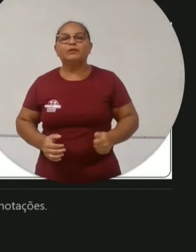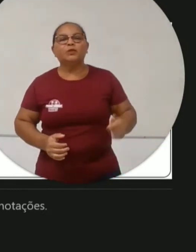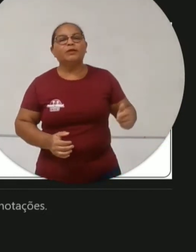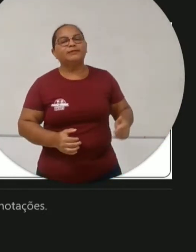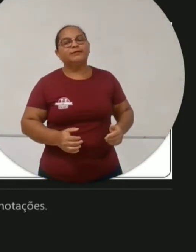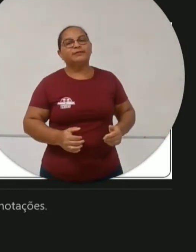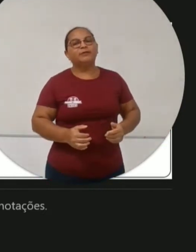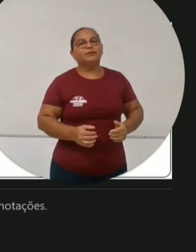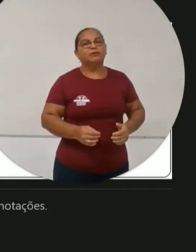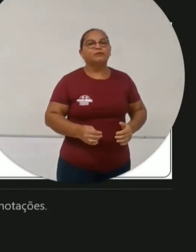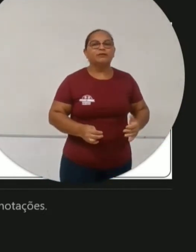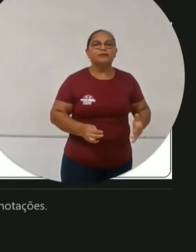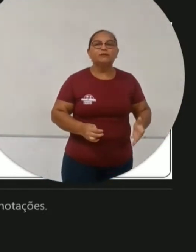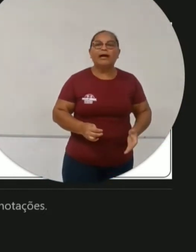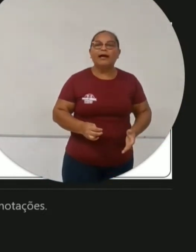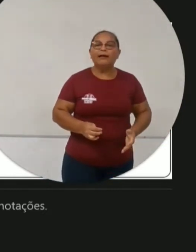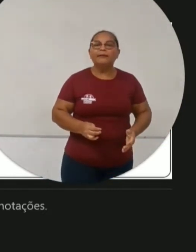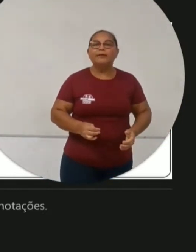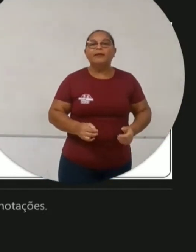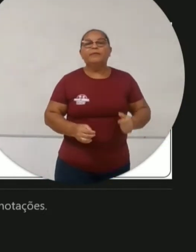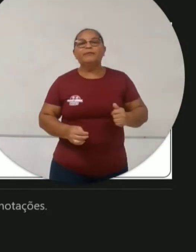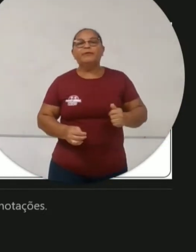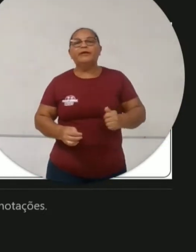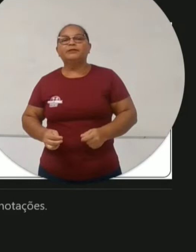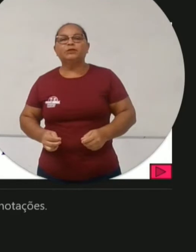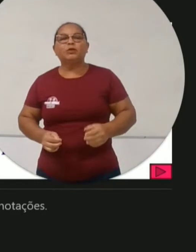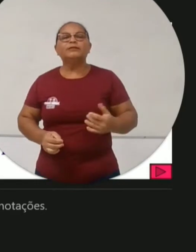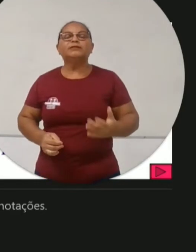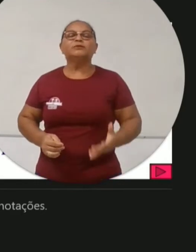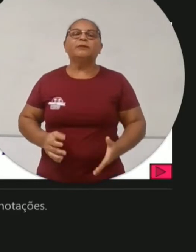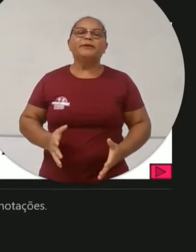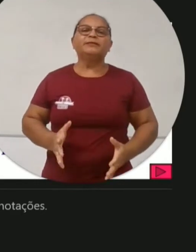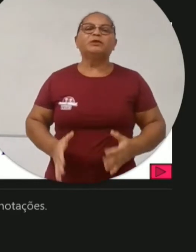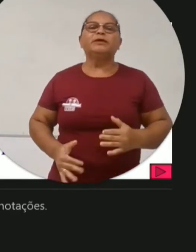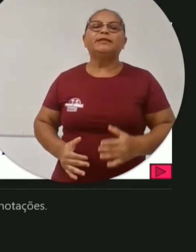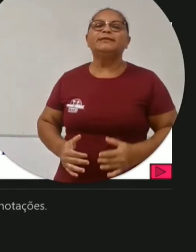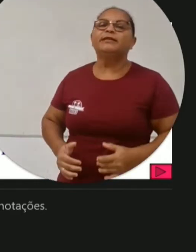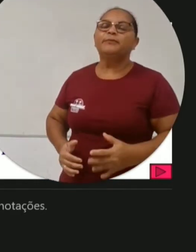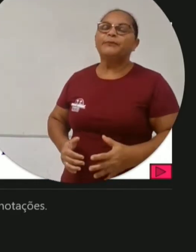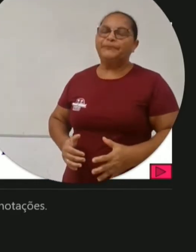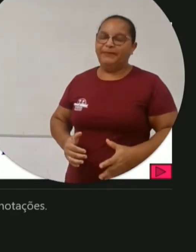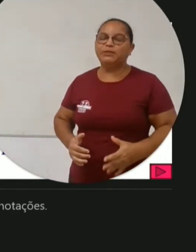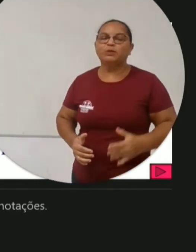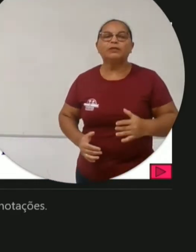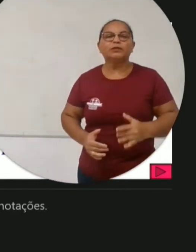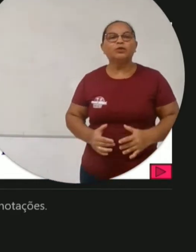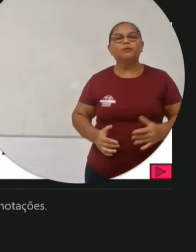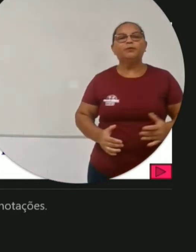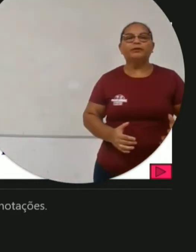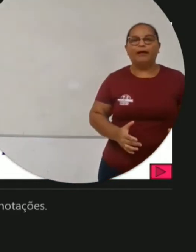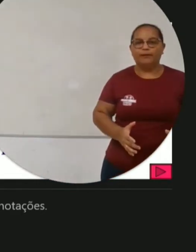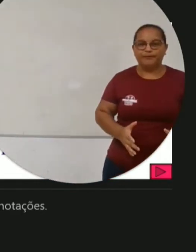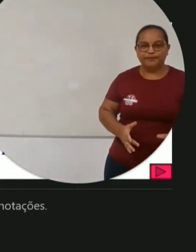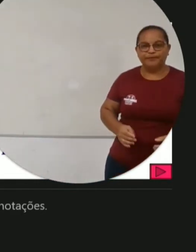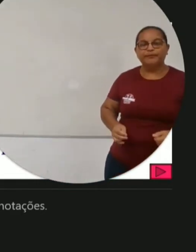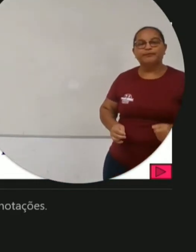pessoa, terceira pessoa do singular, primeira pessoa, segunda pessoa e terceira pessoa do plural.